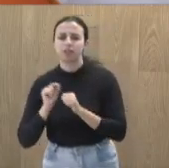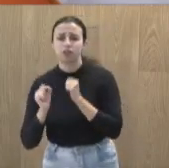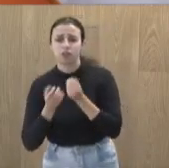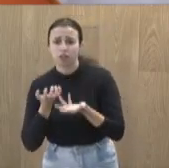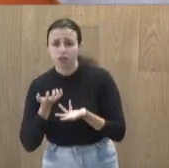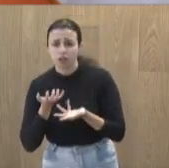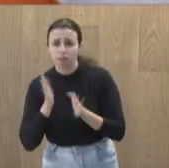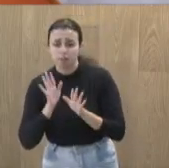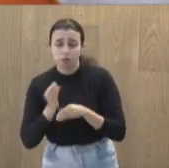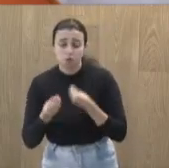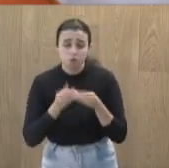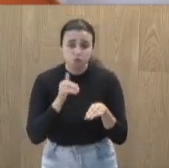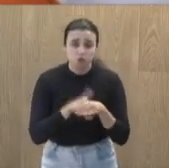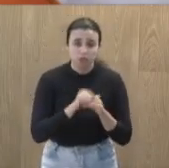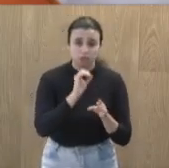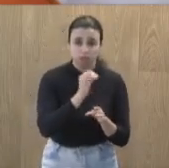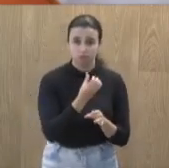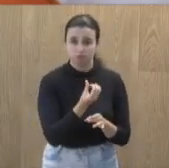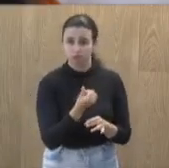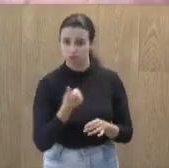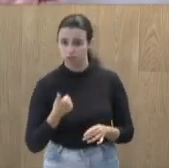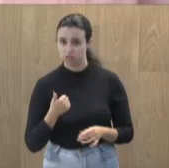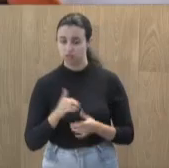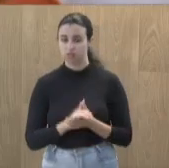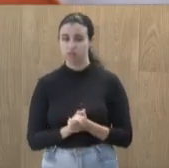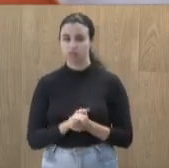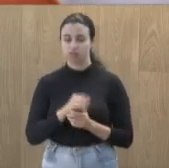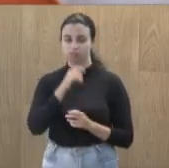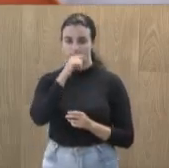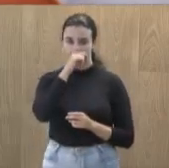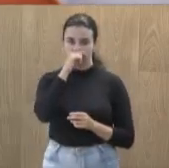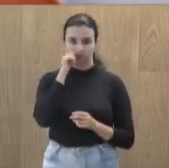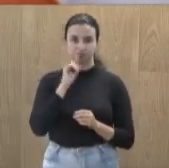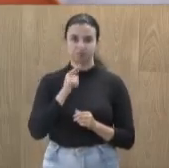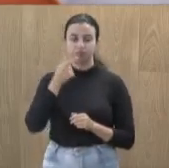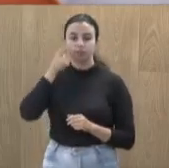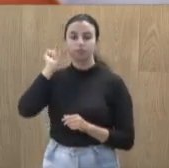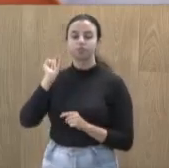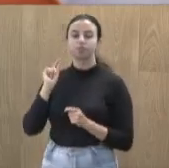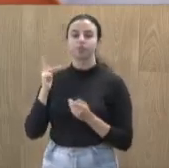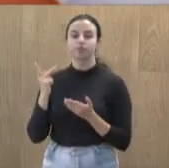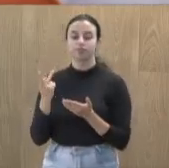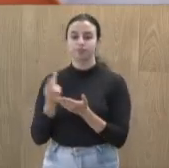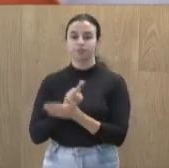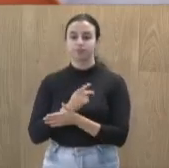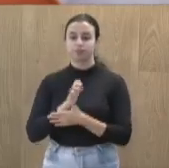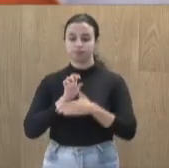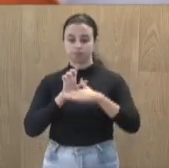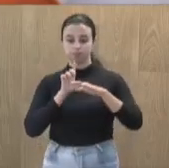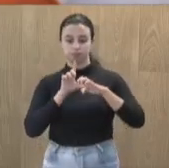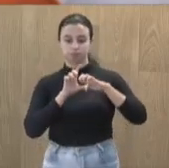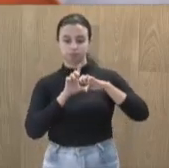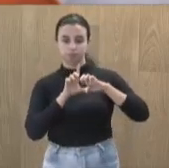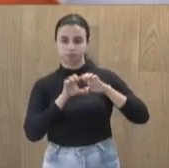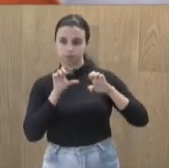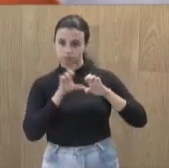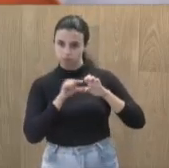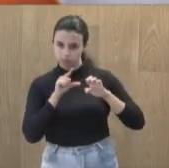061? Dois exemplos que nós demos aqui ontem, que os empresários ficaram calados.